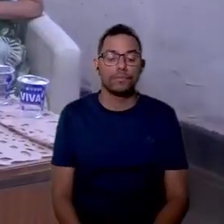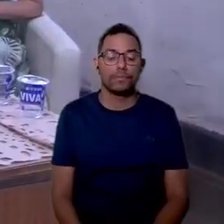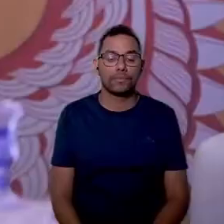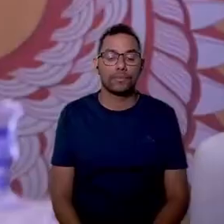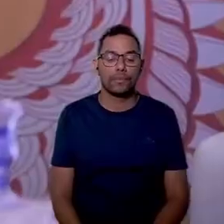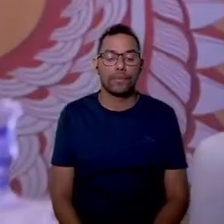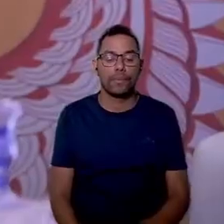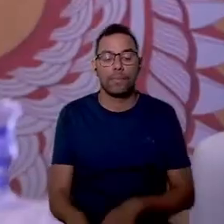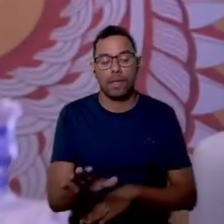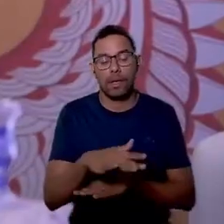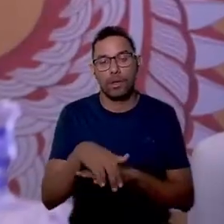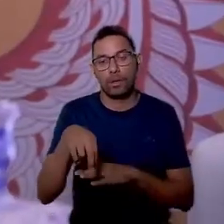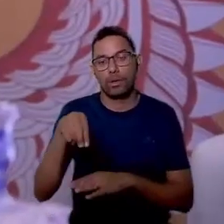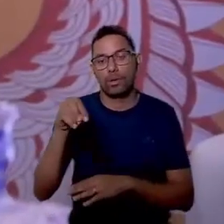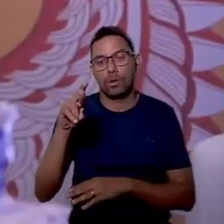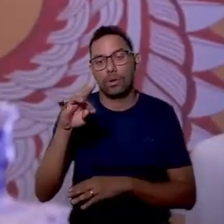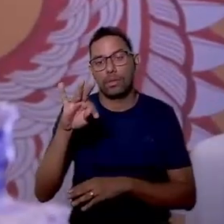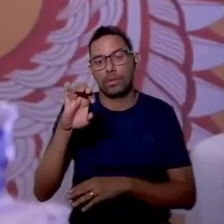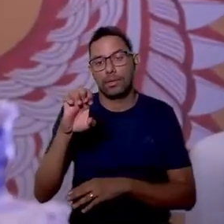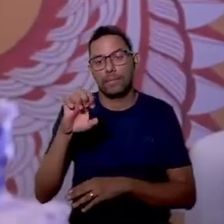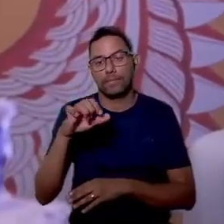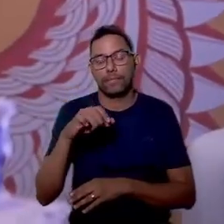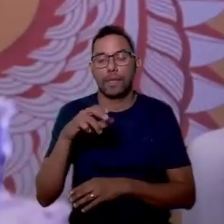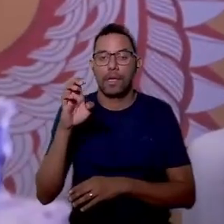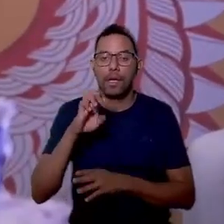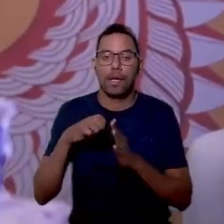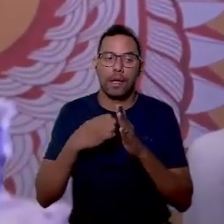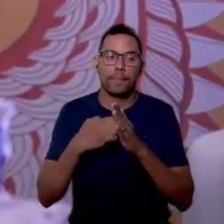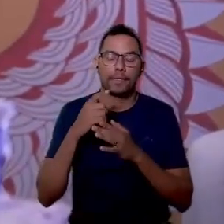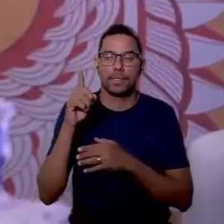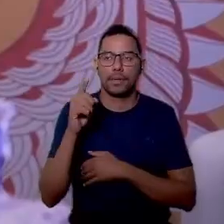regiões norte, nordeste, centro-oeste, se as empresas que estão lá